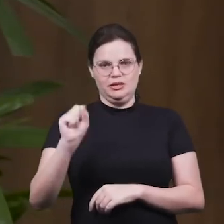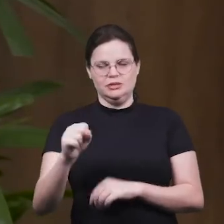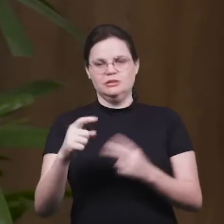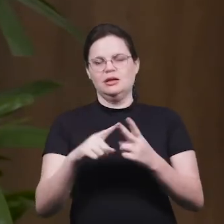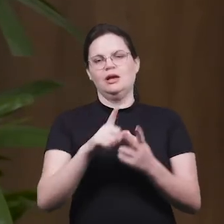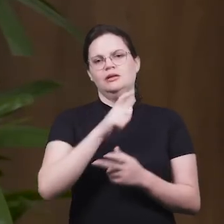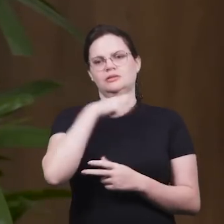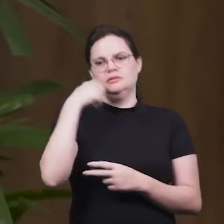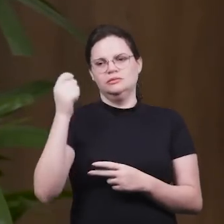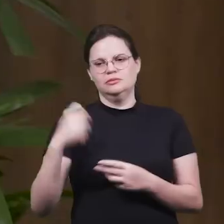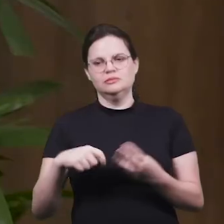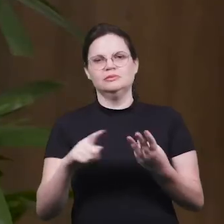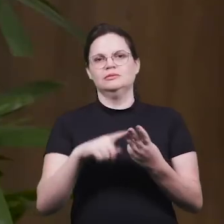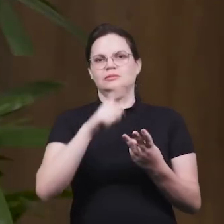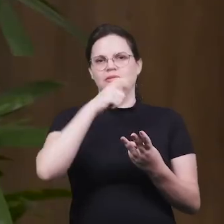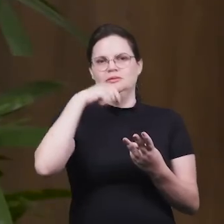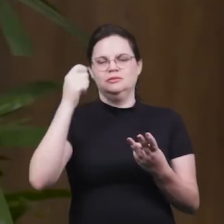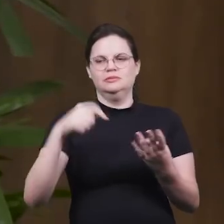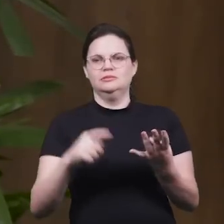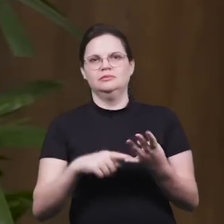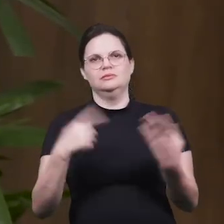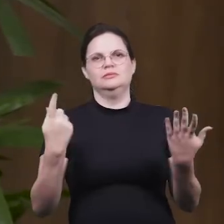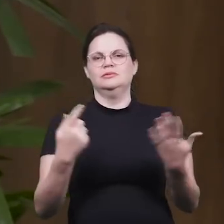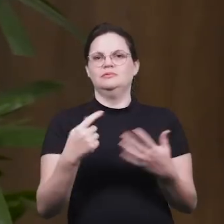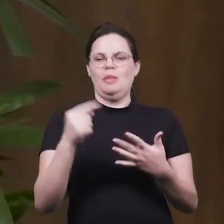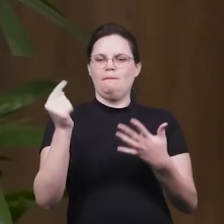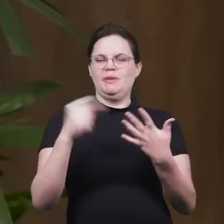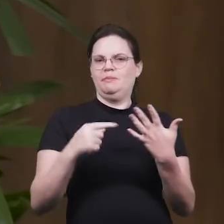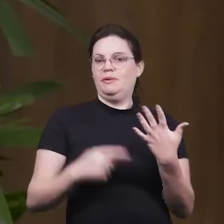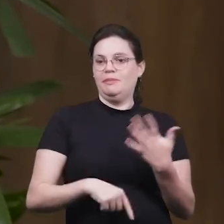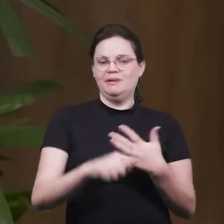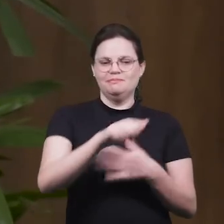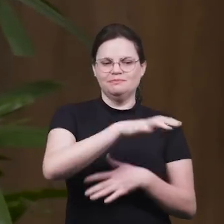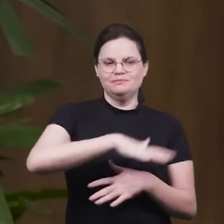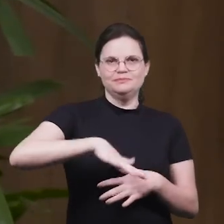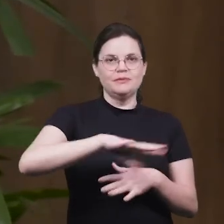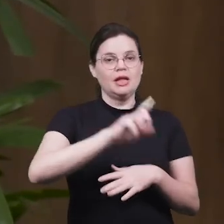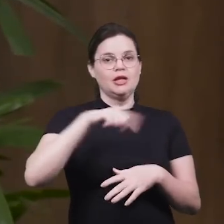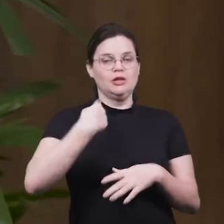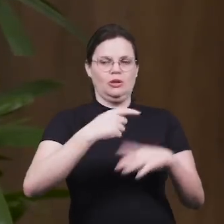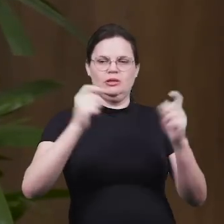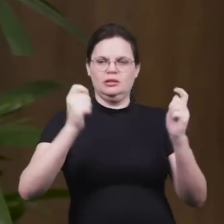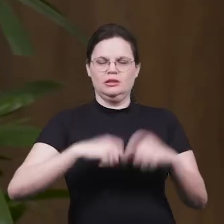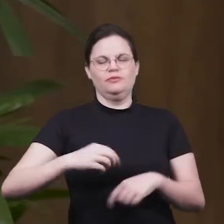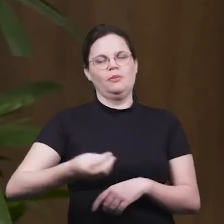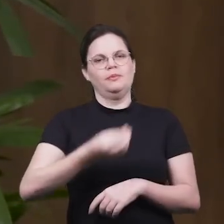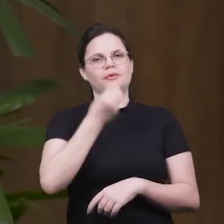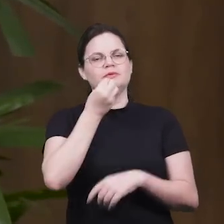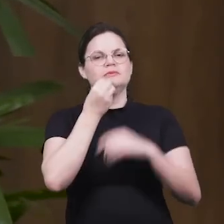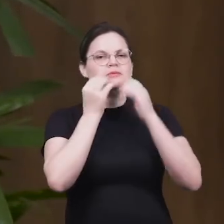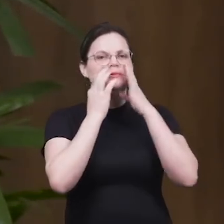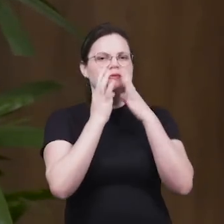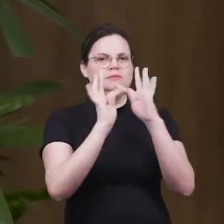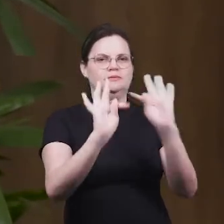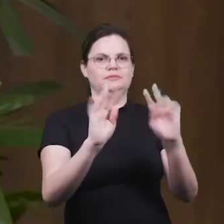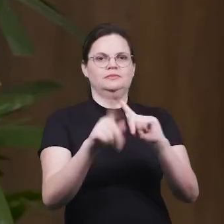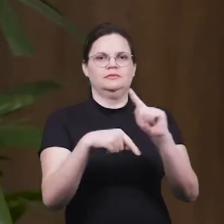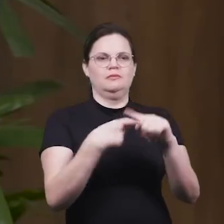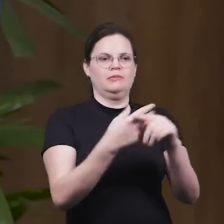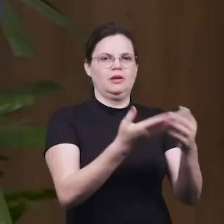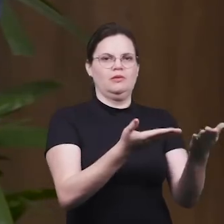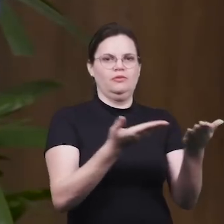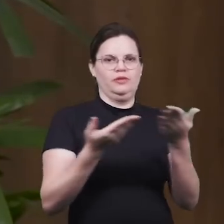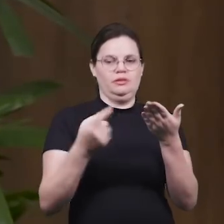Ucrânia, ou Estônia. Nós podíamos testemunhar desta obra e depois convidar os pastores